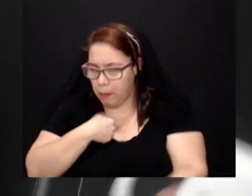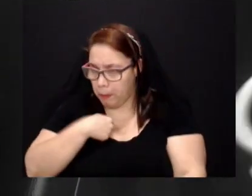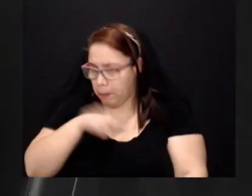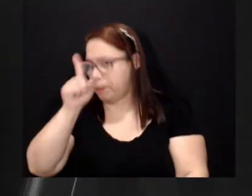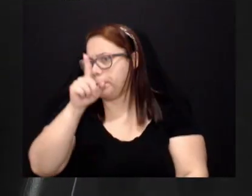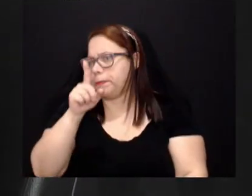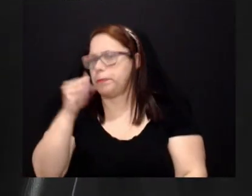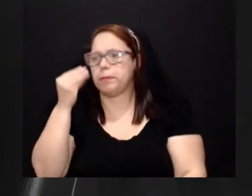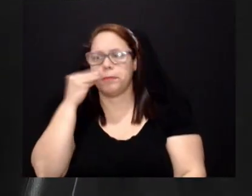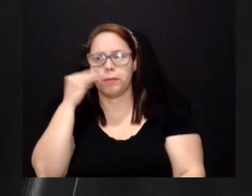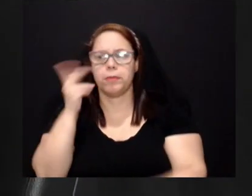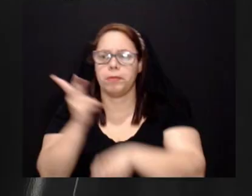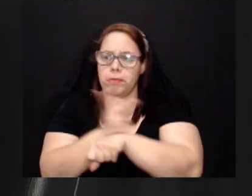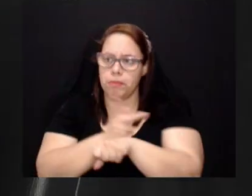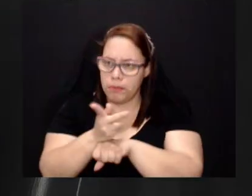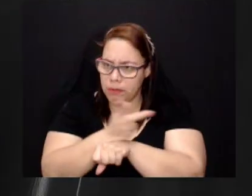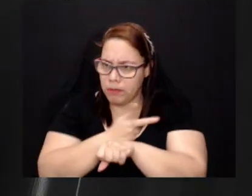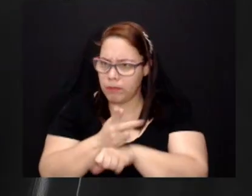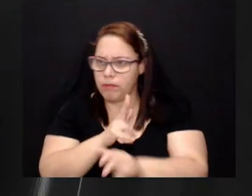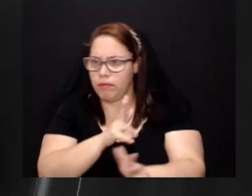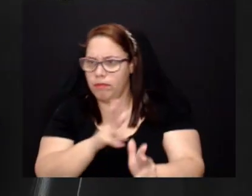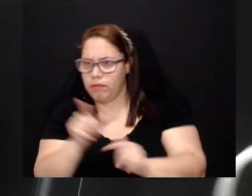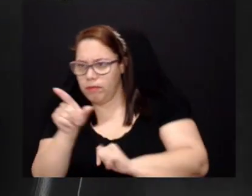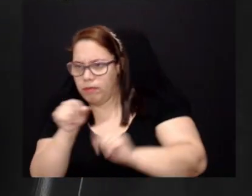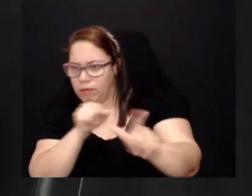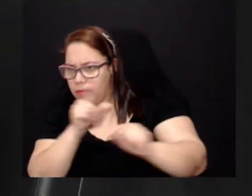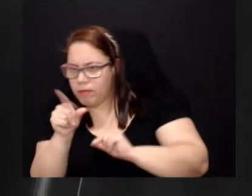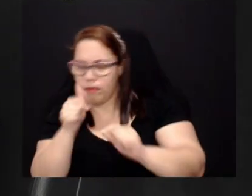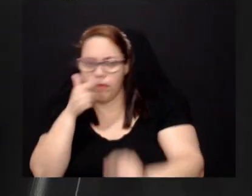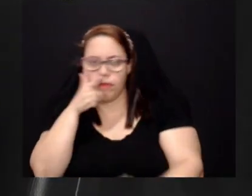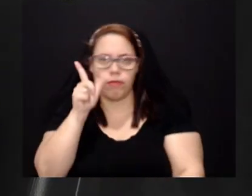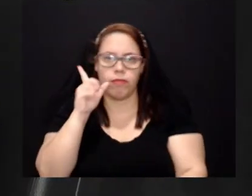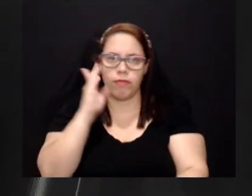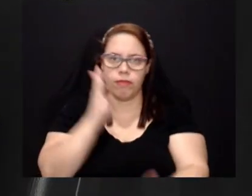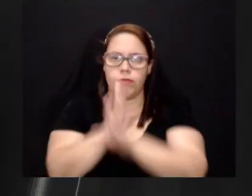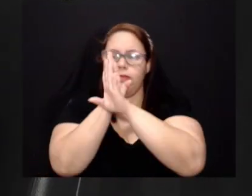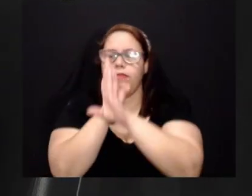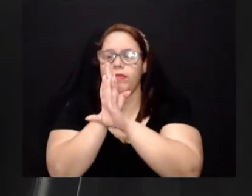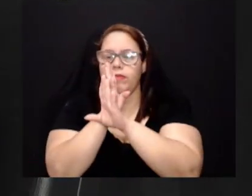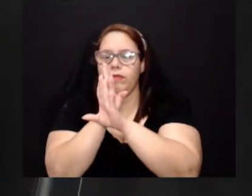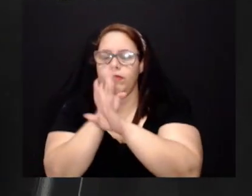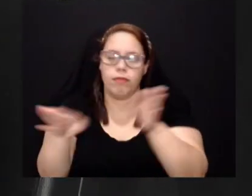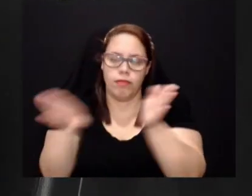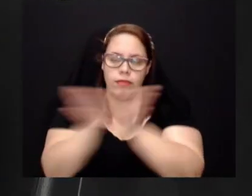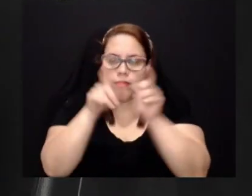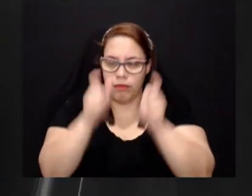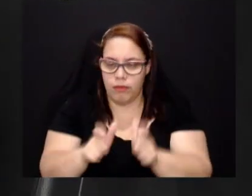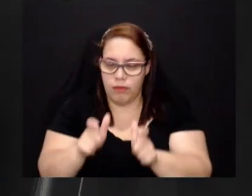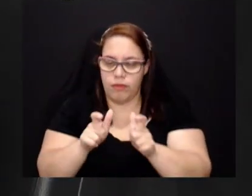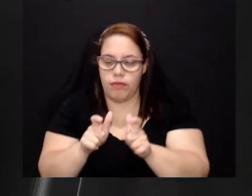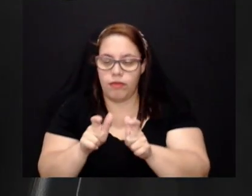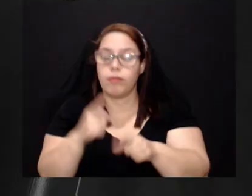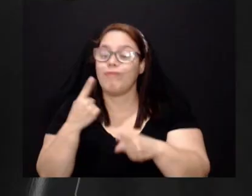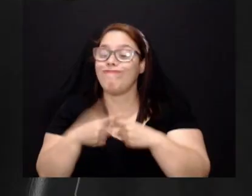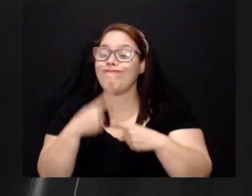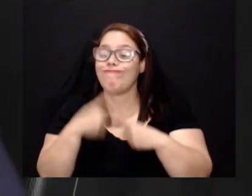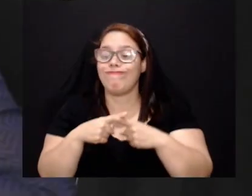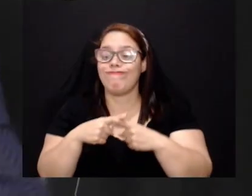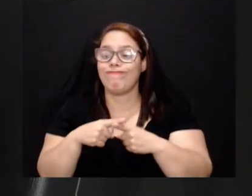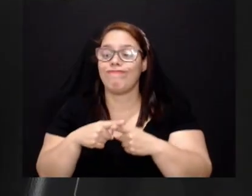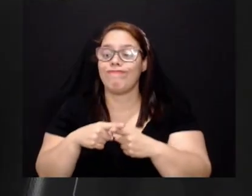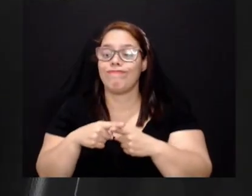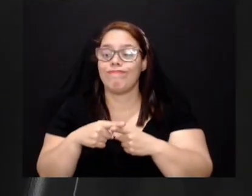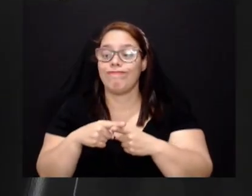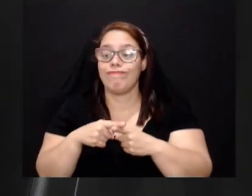buscar os meios possíveis para encontrar e entrar nesses espaços. Porque, embora